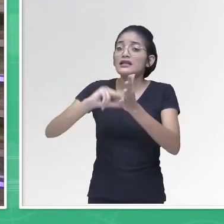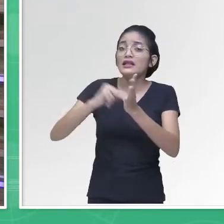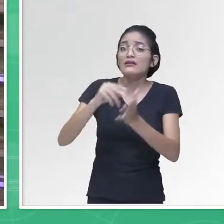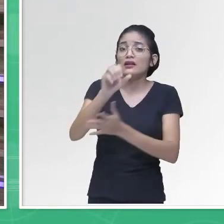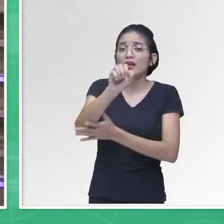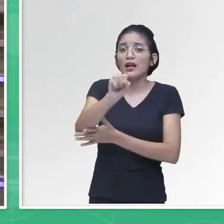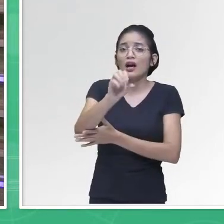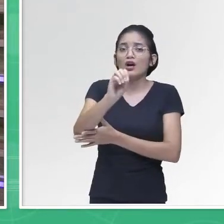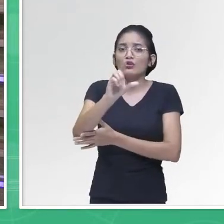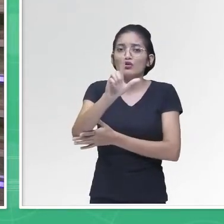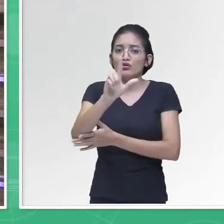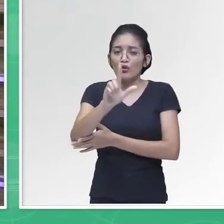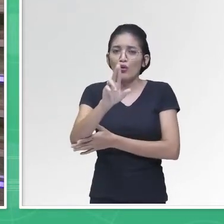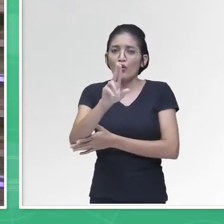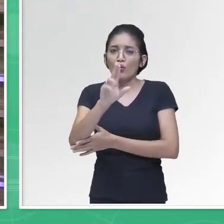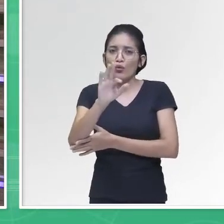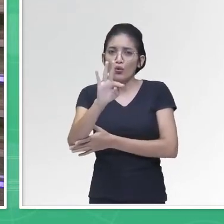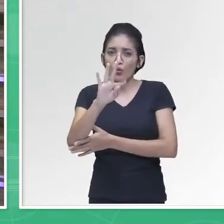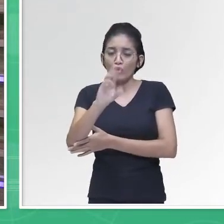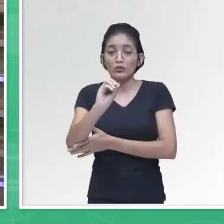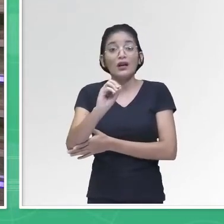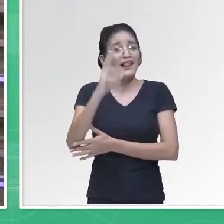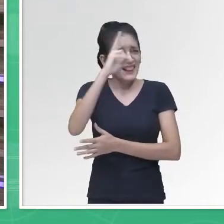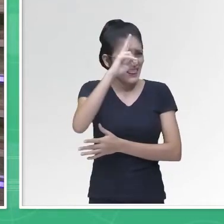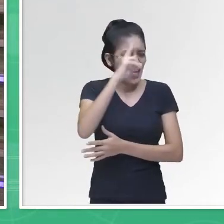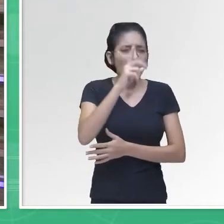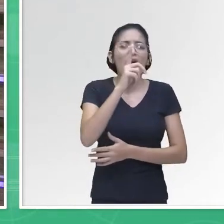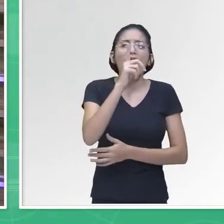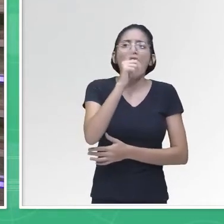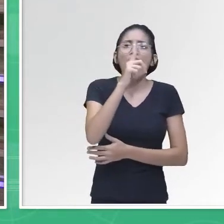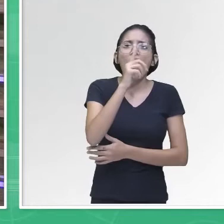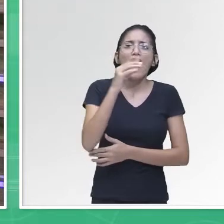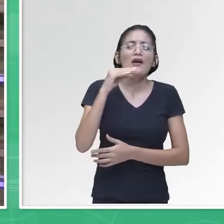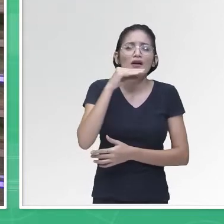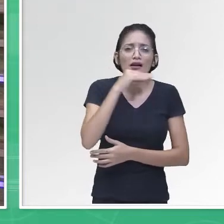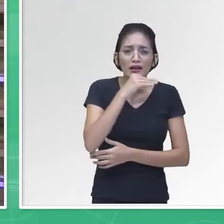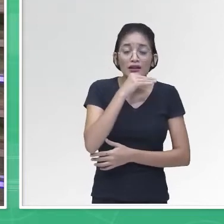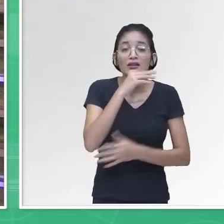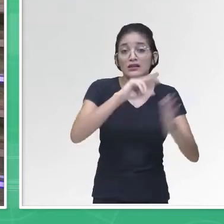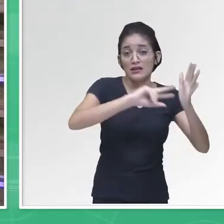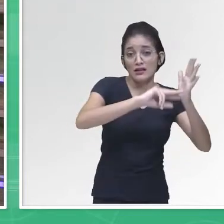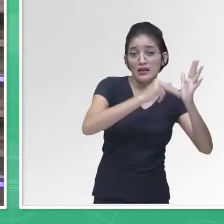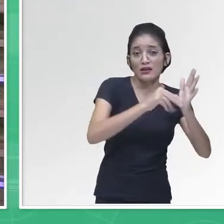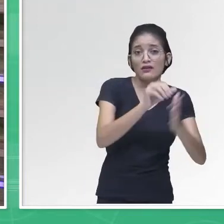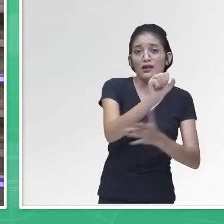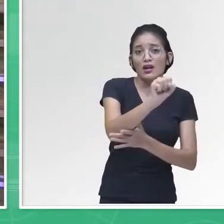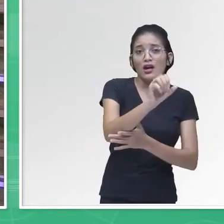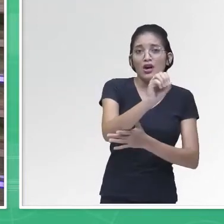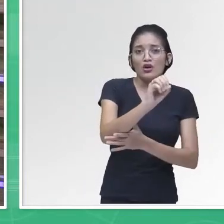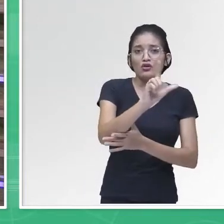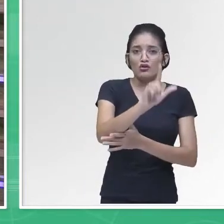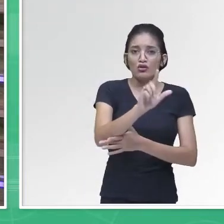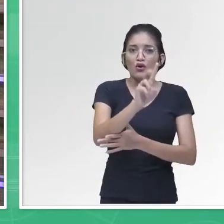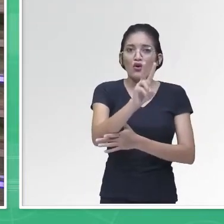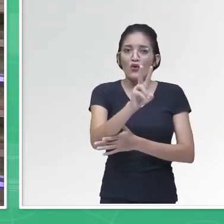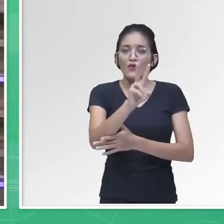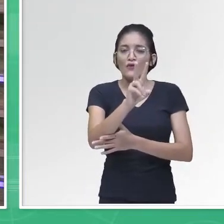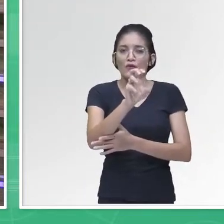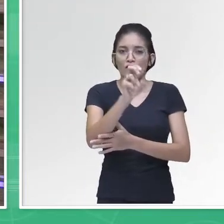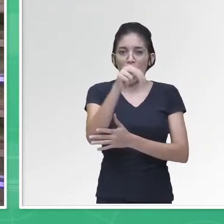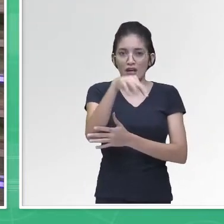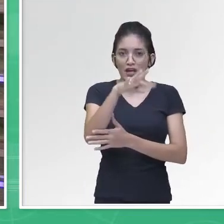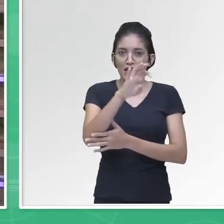a água, né, que eu adicionei, água quente, é o solvente, tá certo? Então, a gente acabou